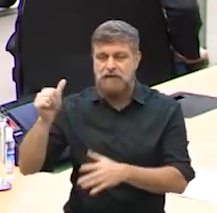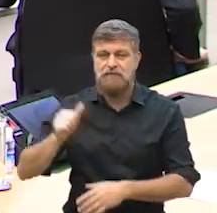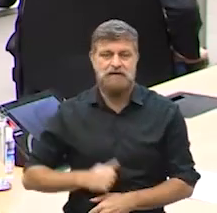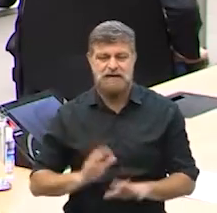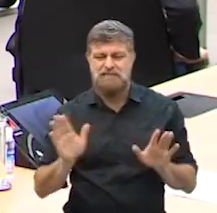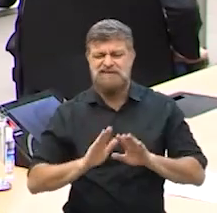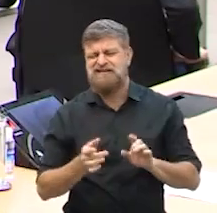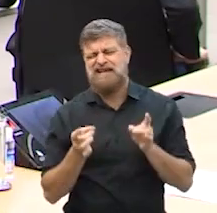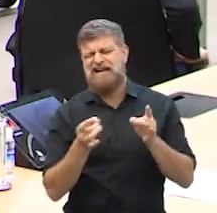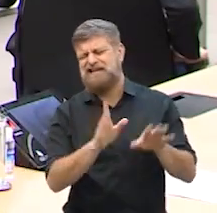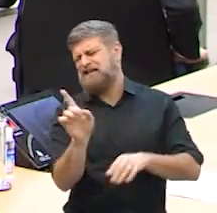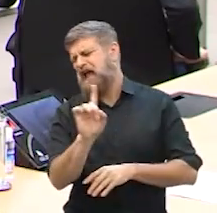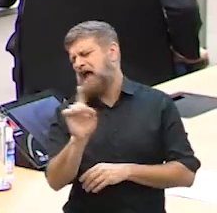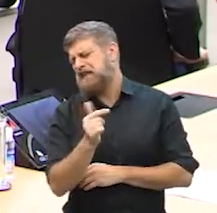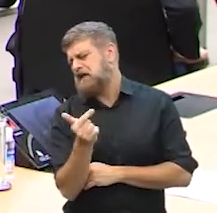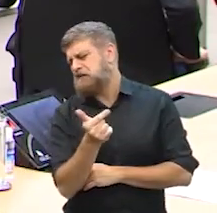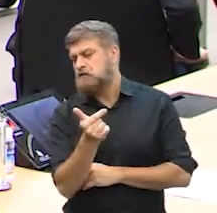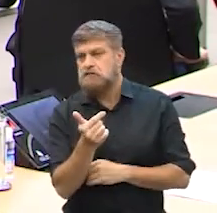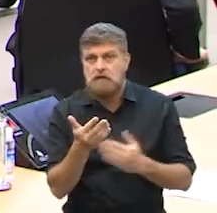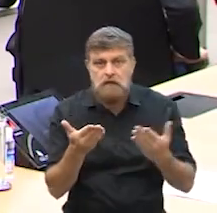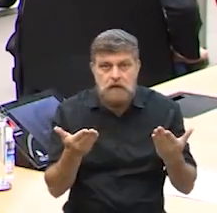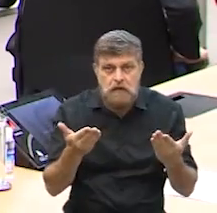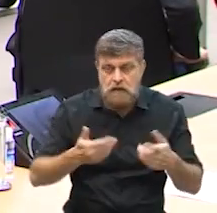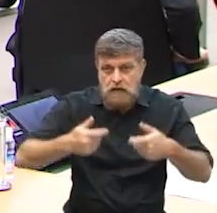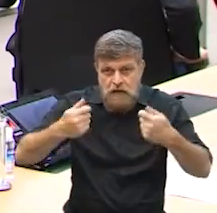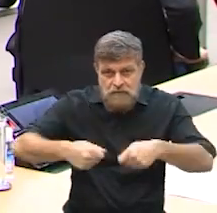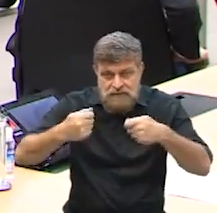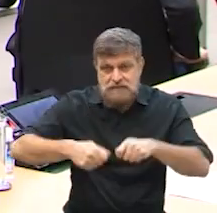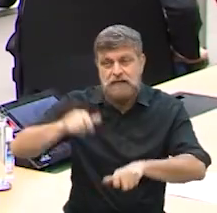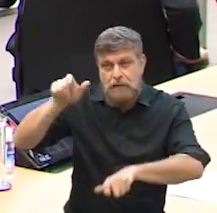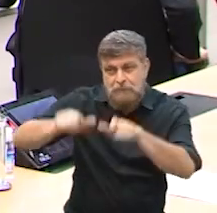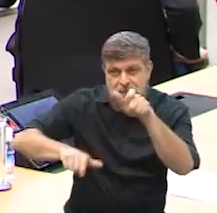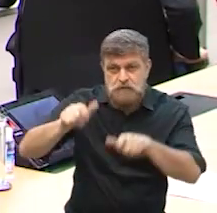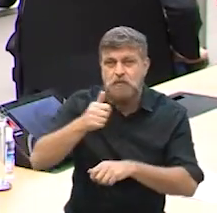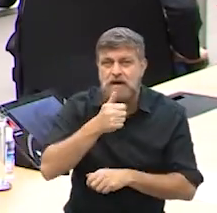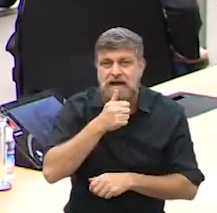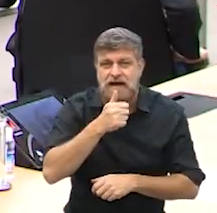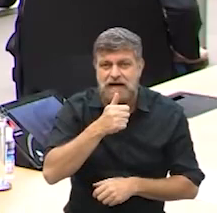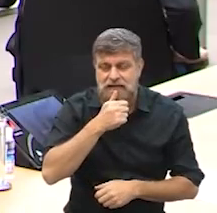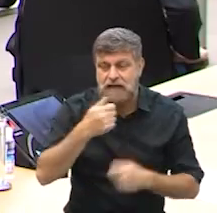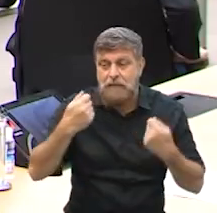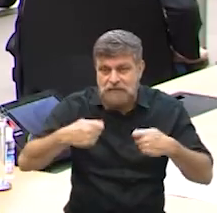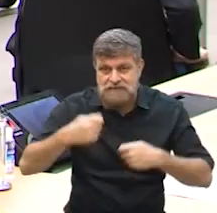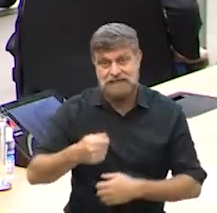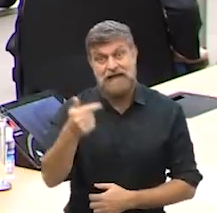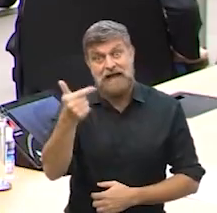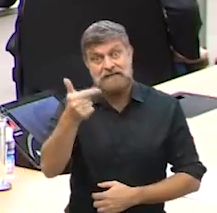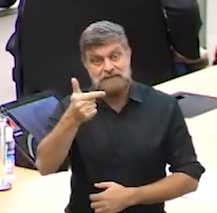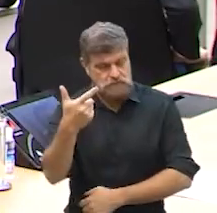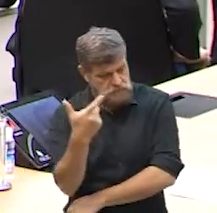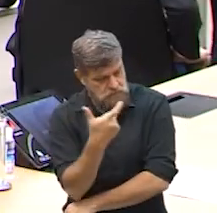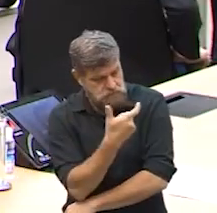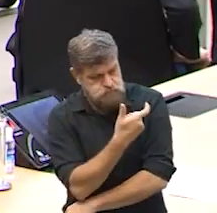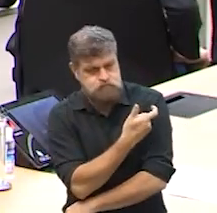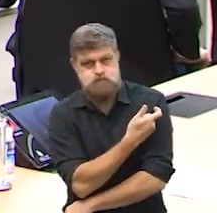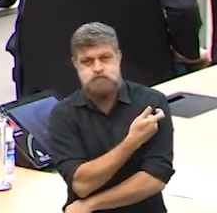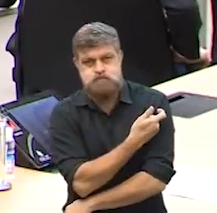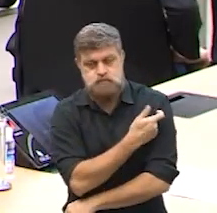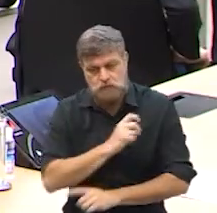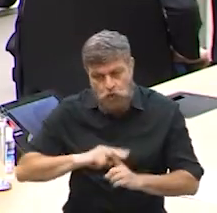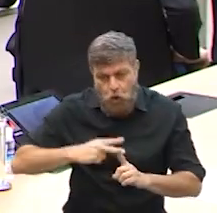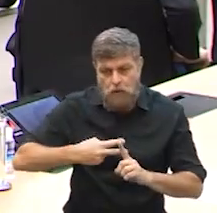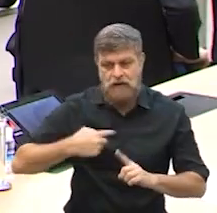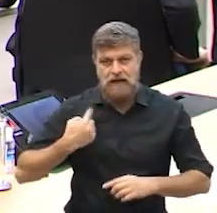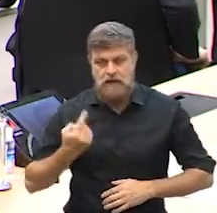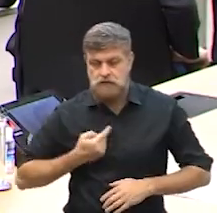está voltando para tomar a segunda dose. E existem muitas pessoas ainda que ainda têm que se vacinar. Então, a gente tem que